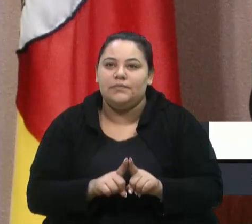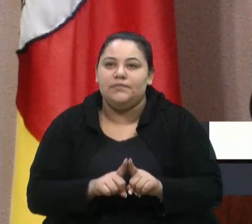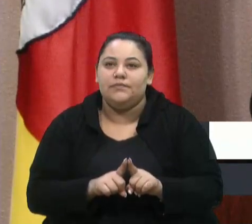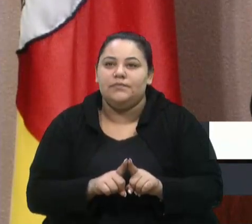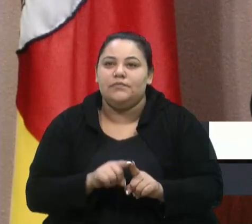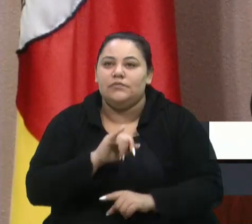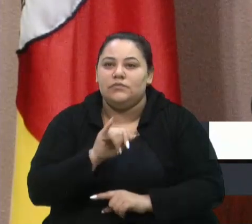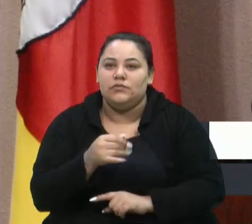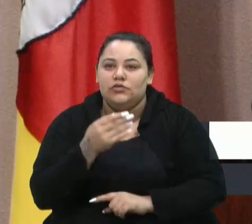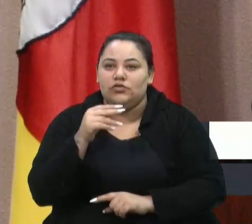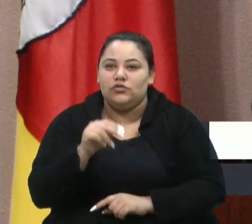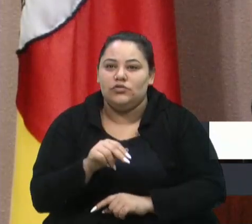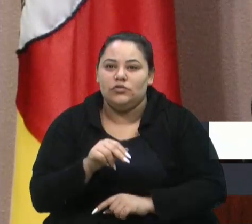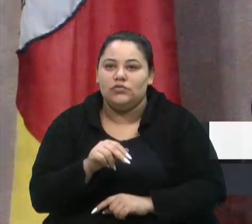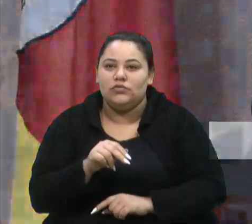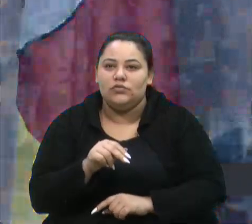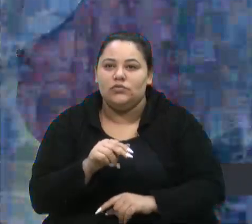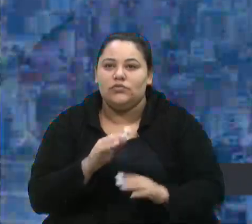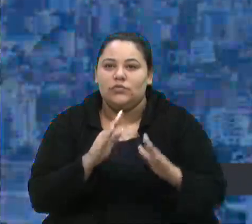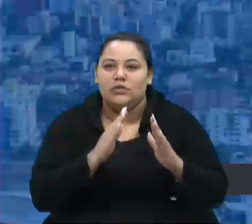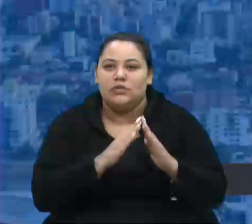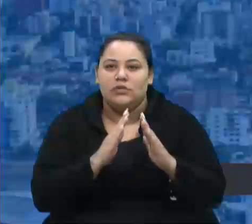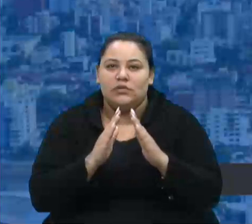de junho, casa fica